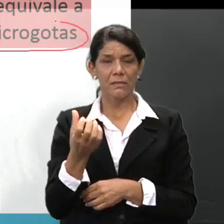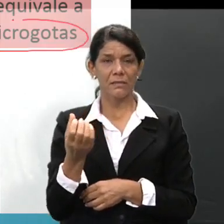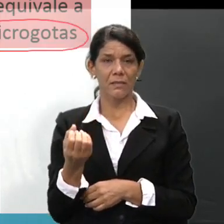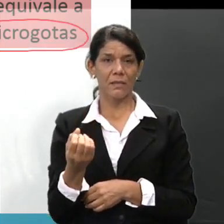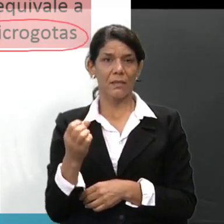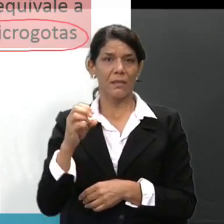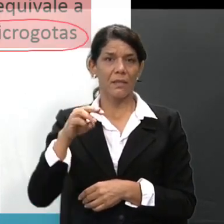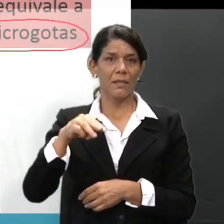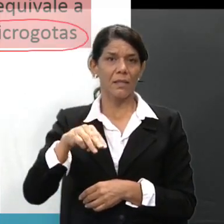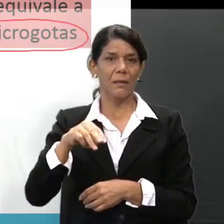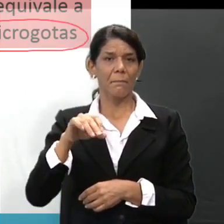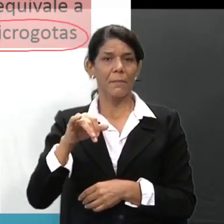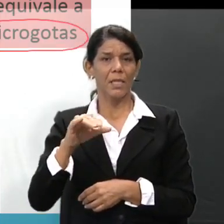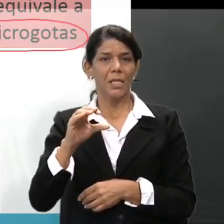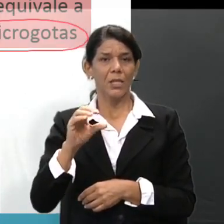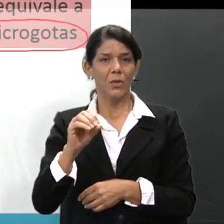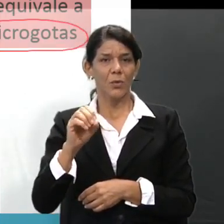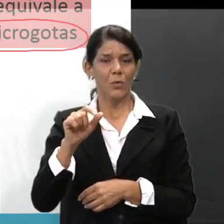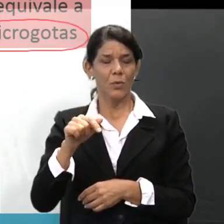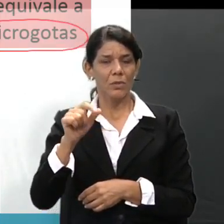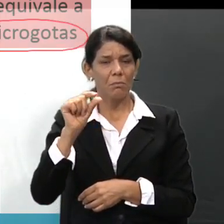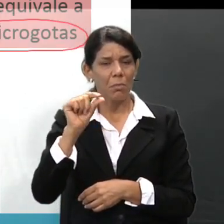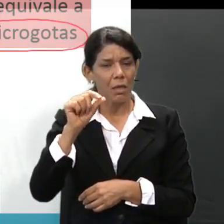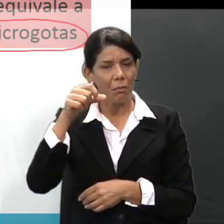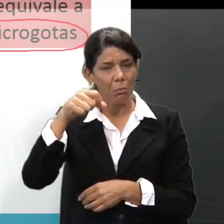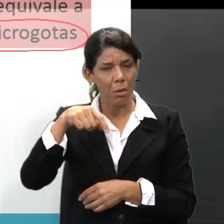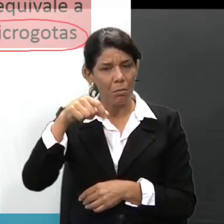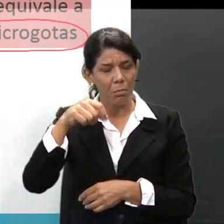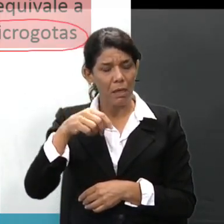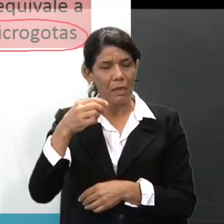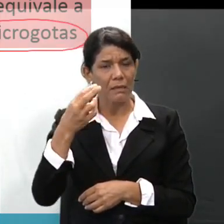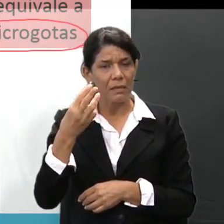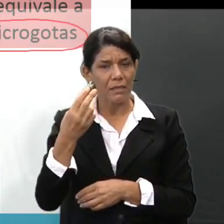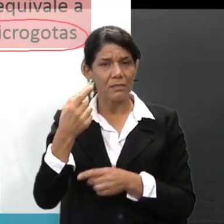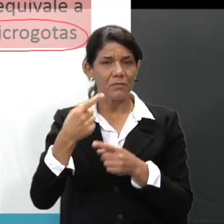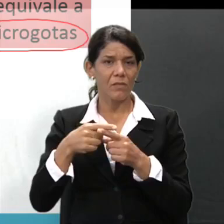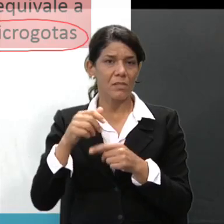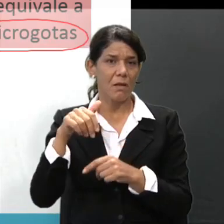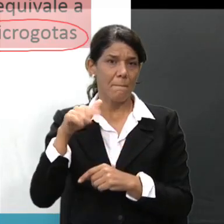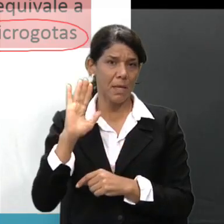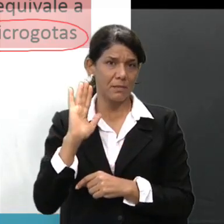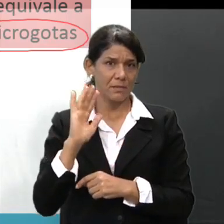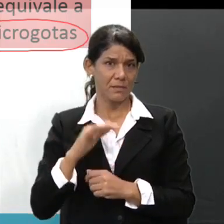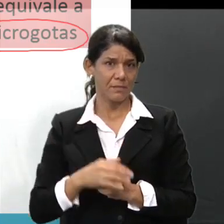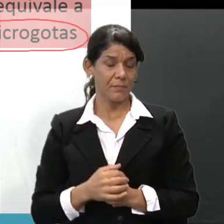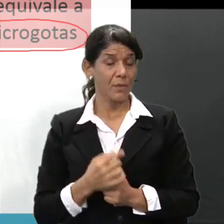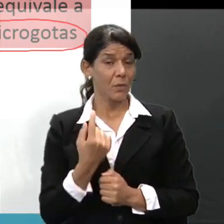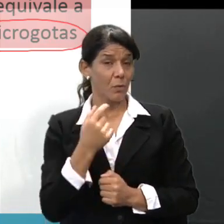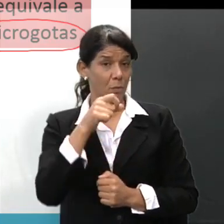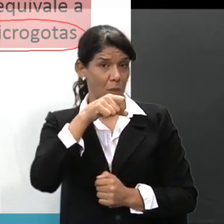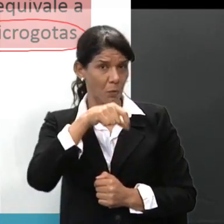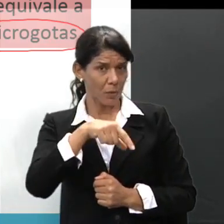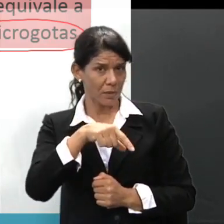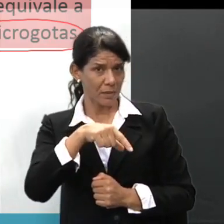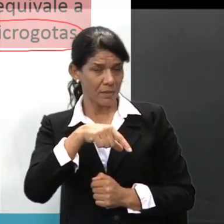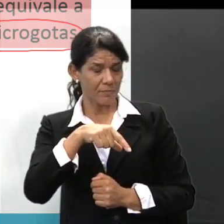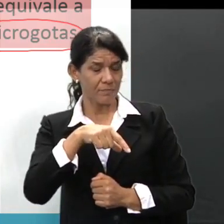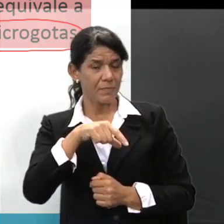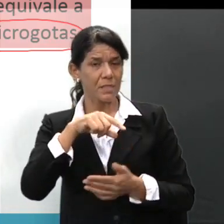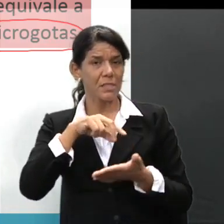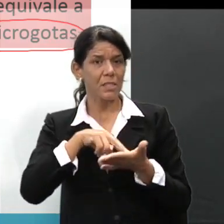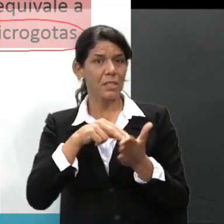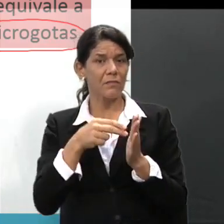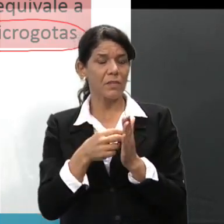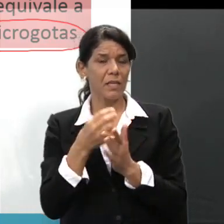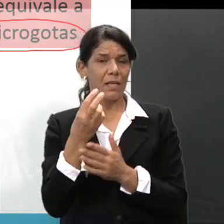60 microgotas. Tá? É 3 vezes mais. Uma gota equivale